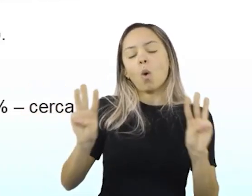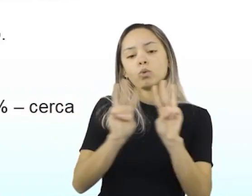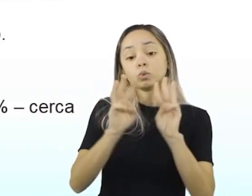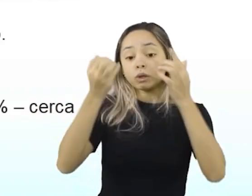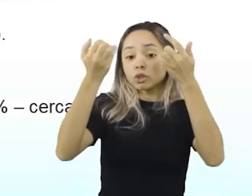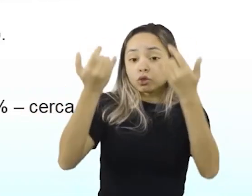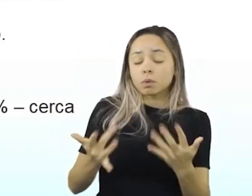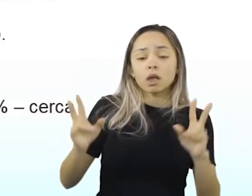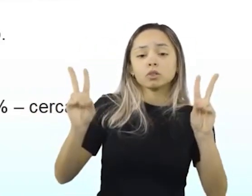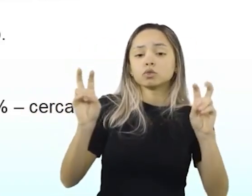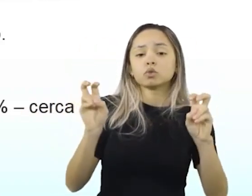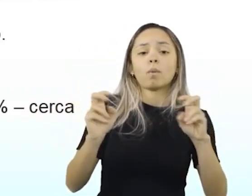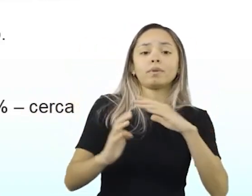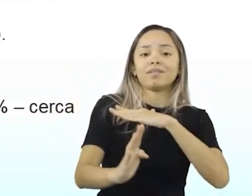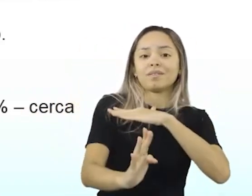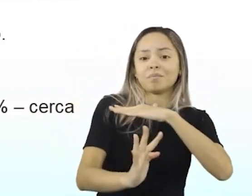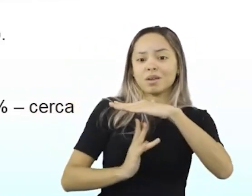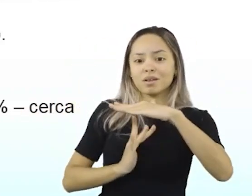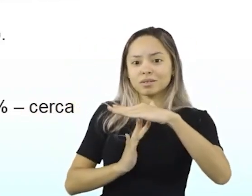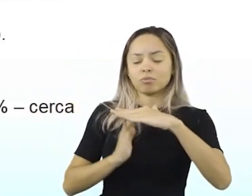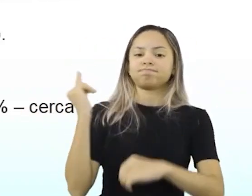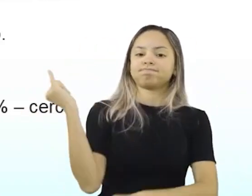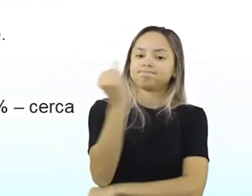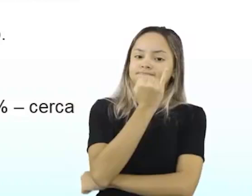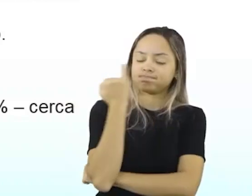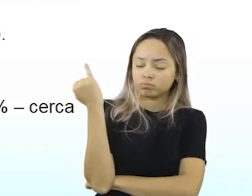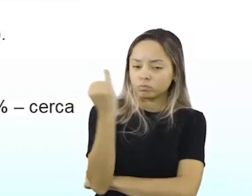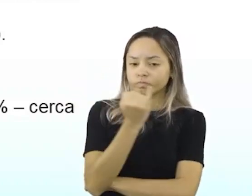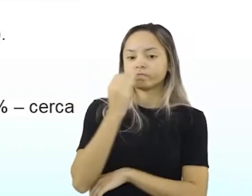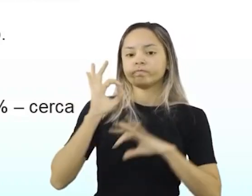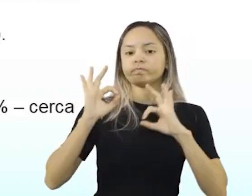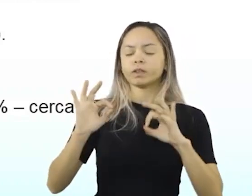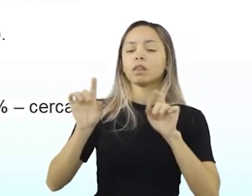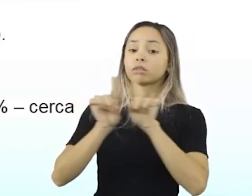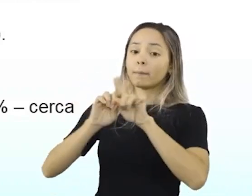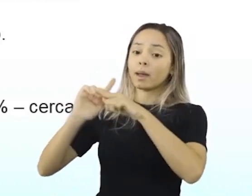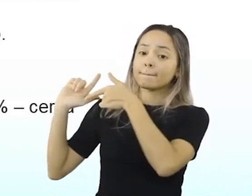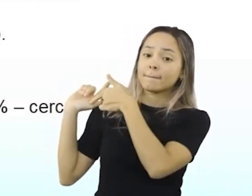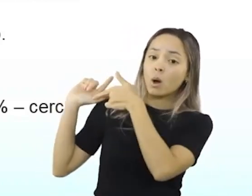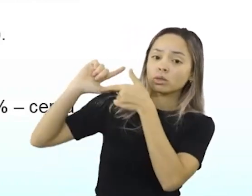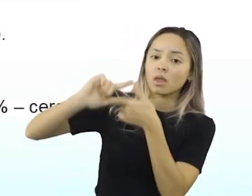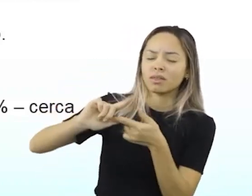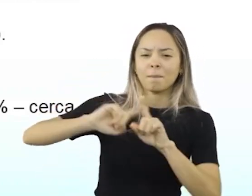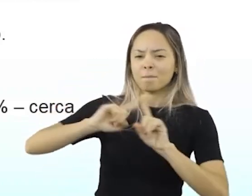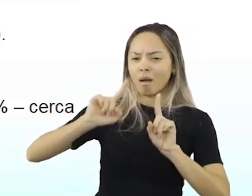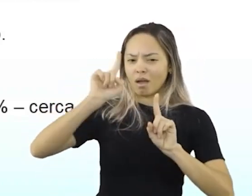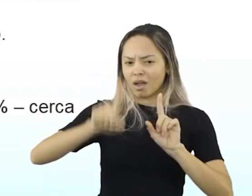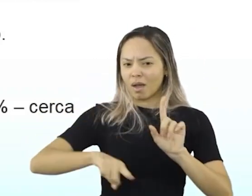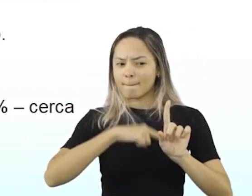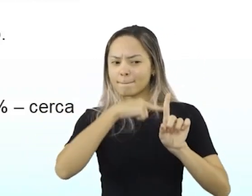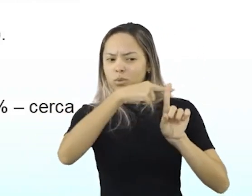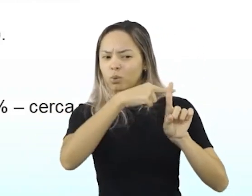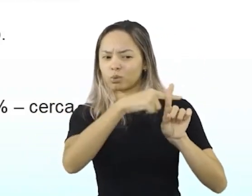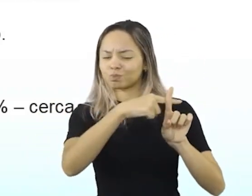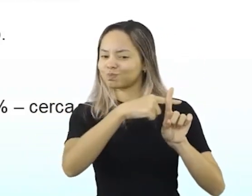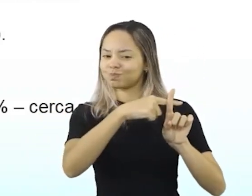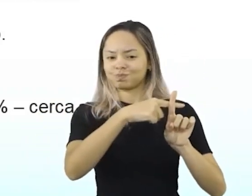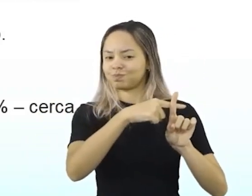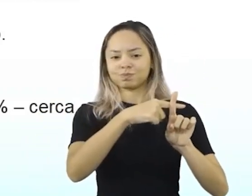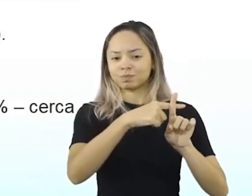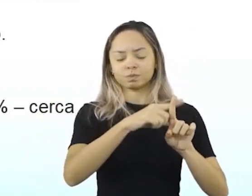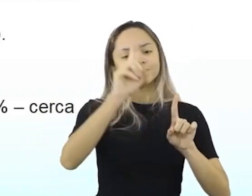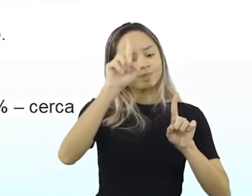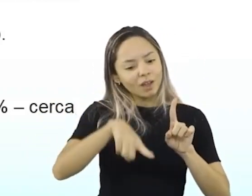uma migração extremamente relevante, moderna, mas não no sentido bom